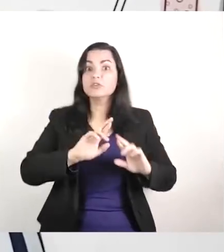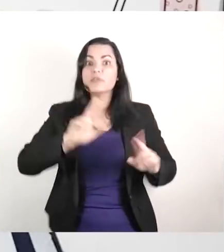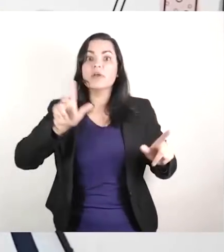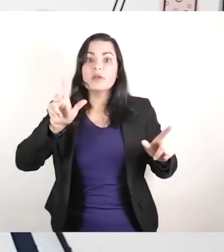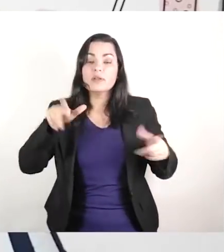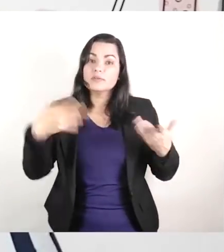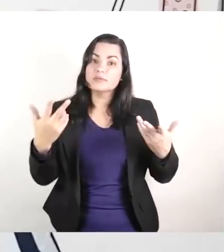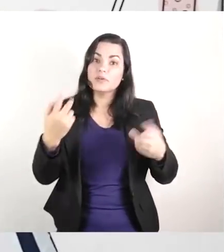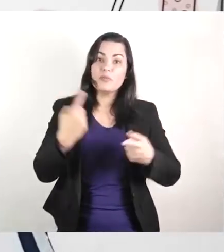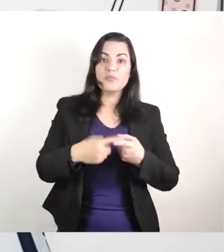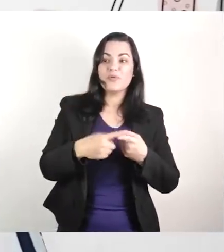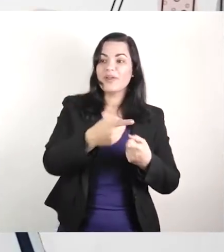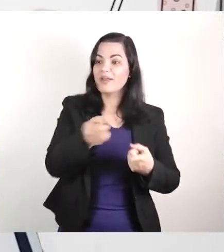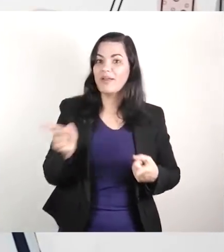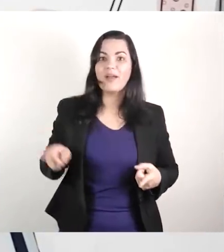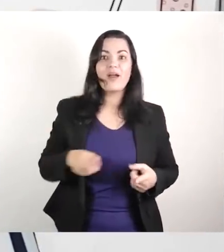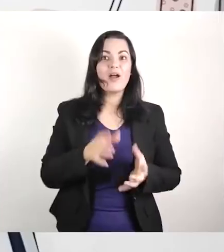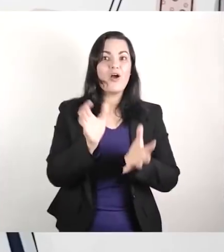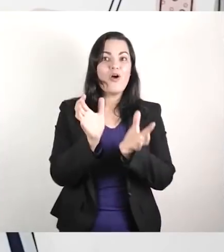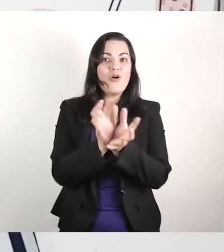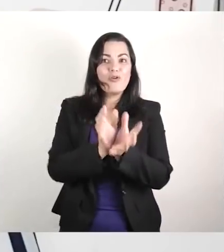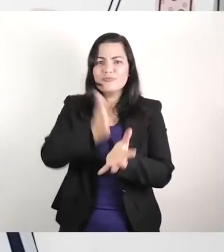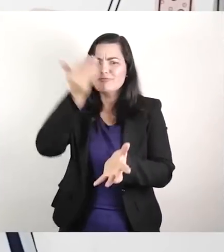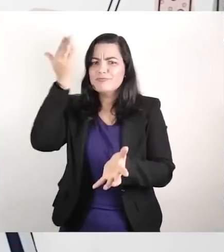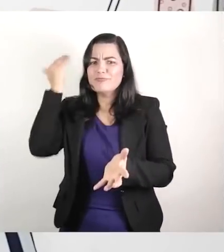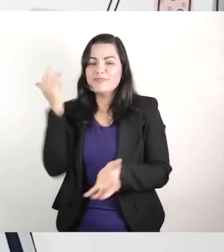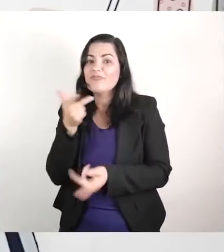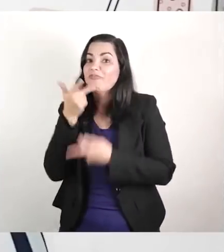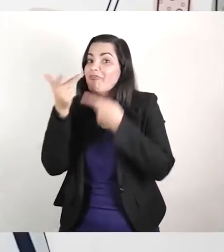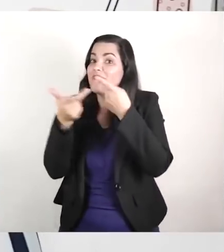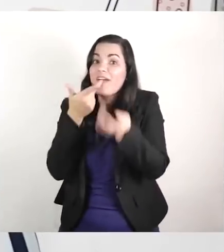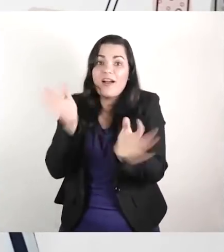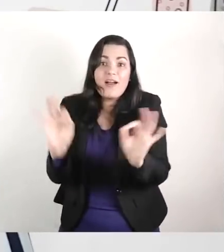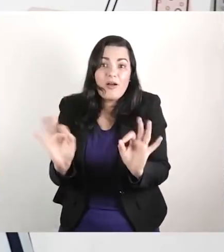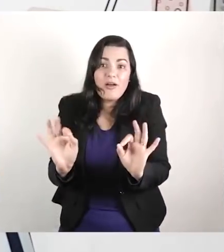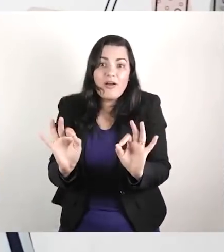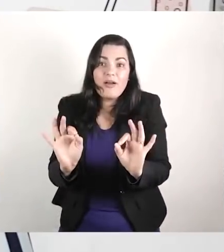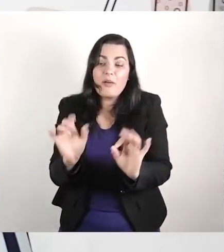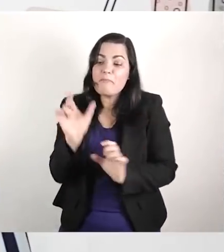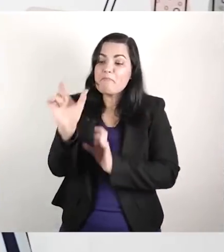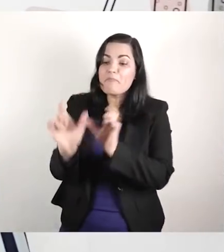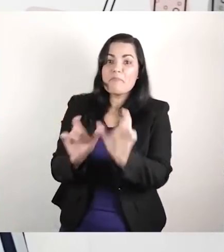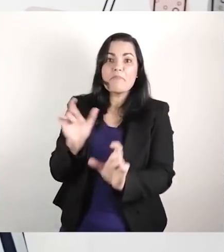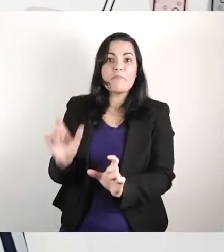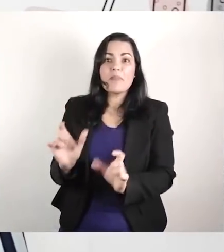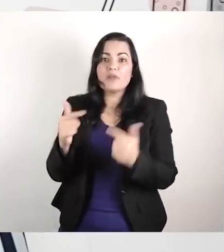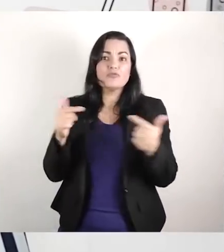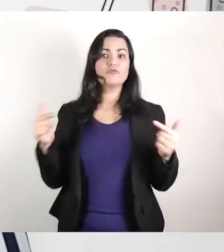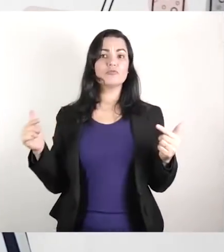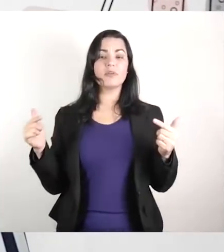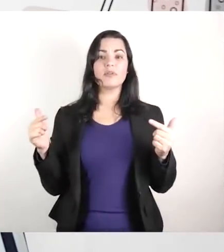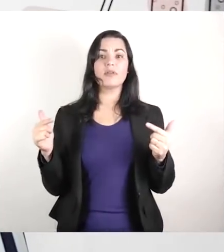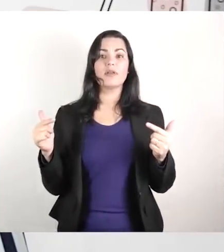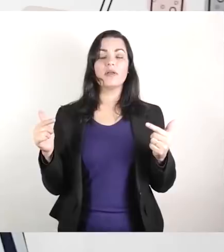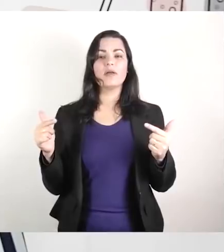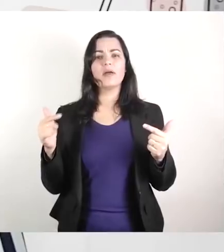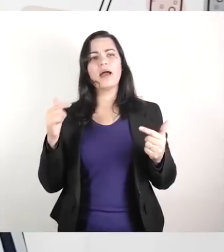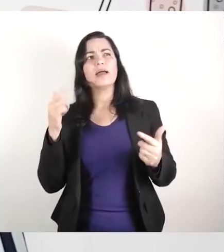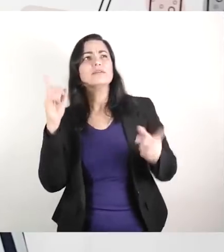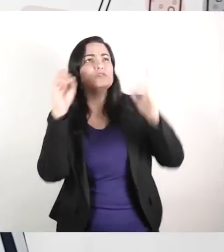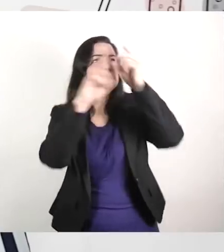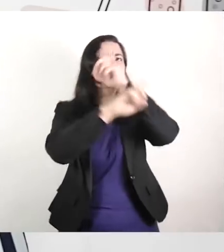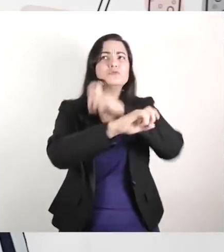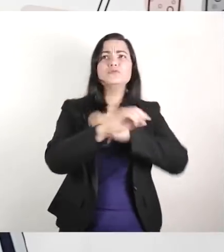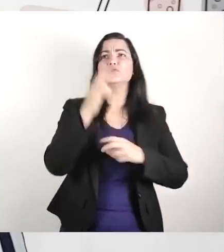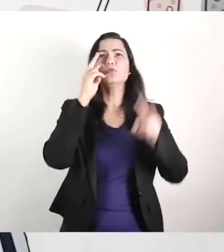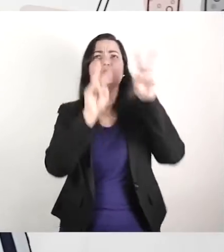falavam, eles tinham diferentes formas de representar muitas coisas que aconteciam ali no entorno das